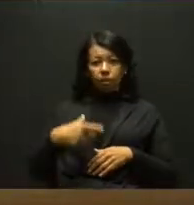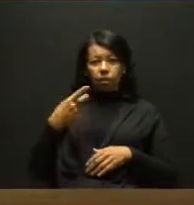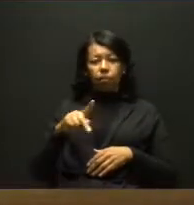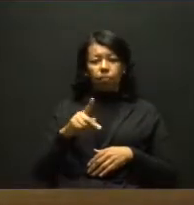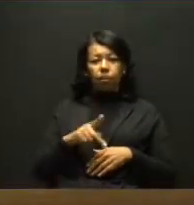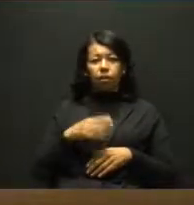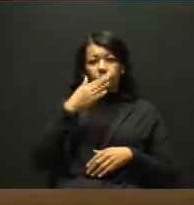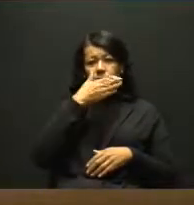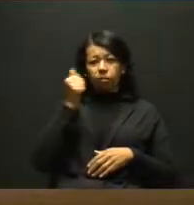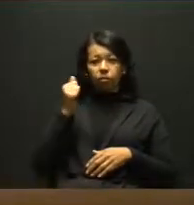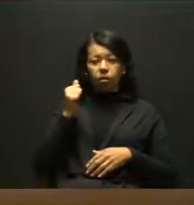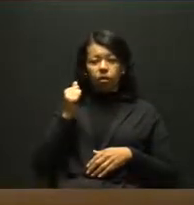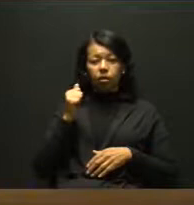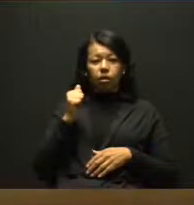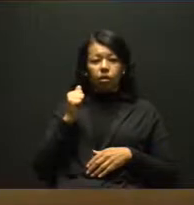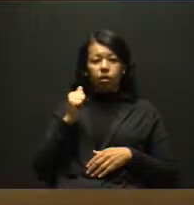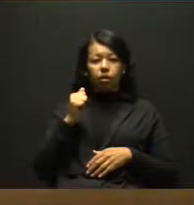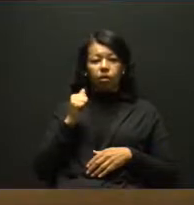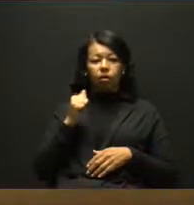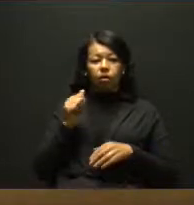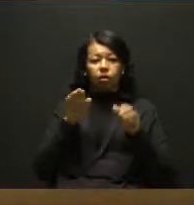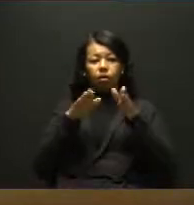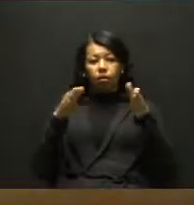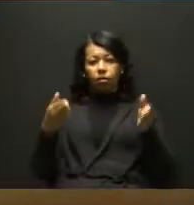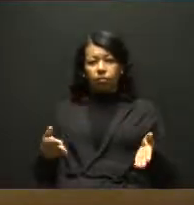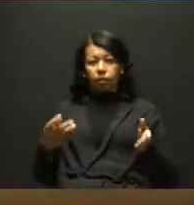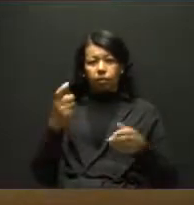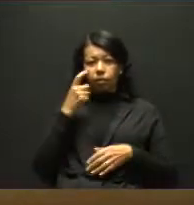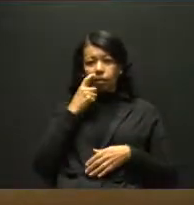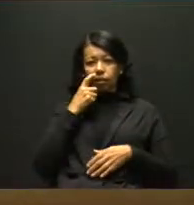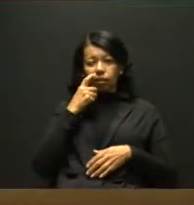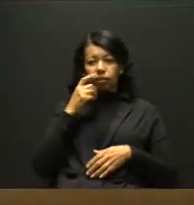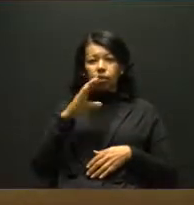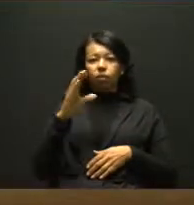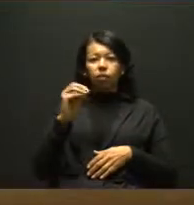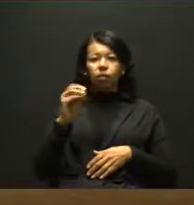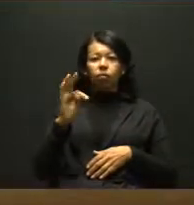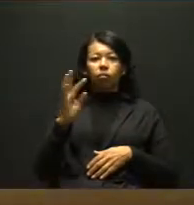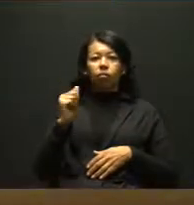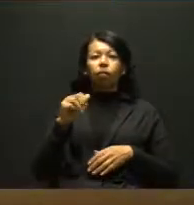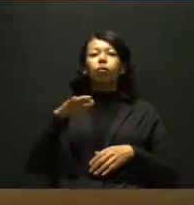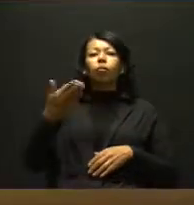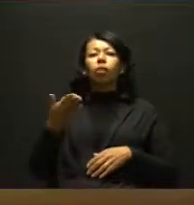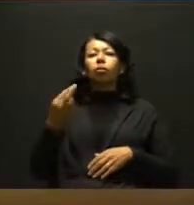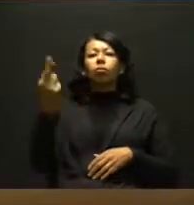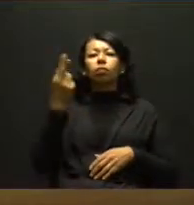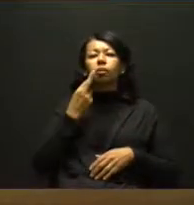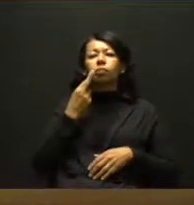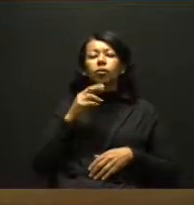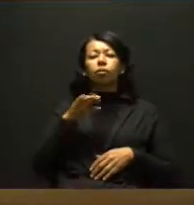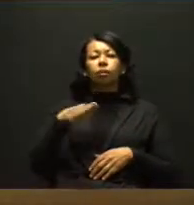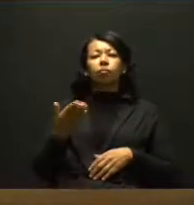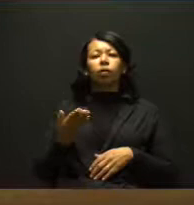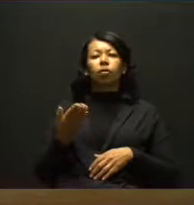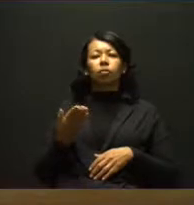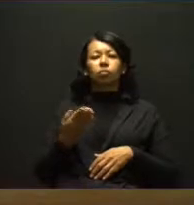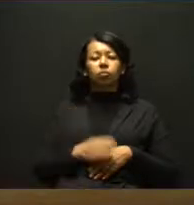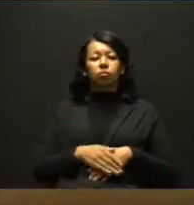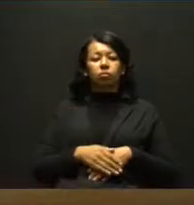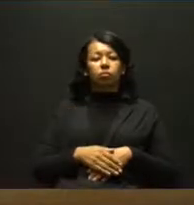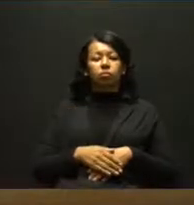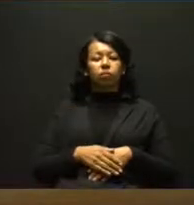lógica da ubs da cota quando eu vou ter essa resposta vamos analisar o